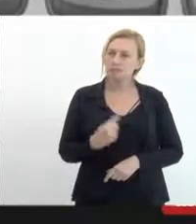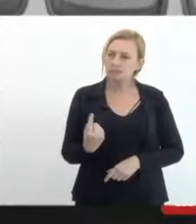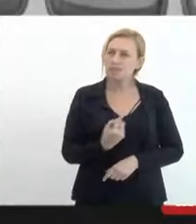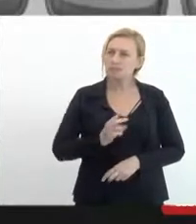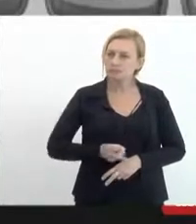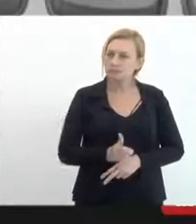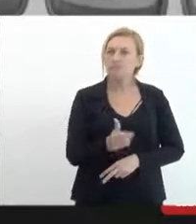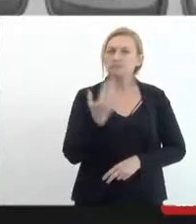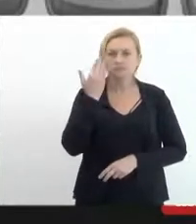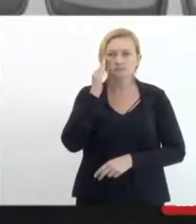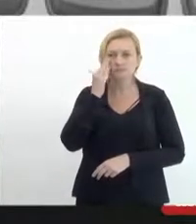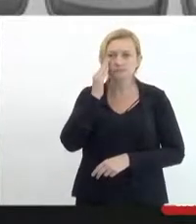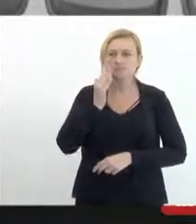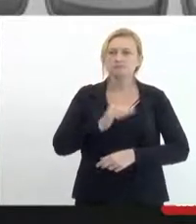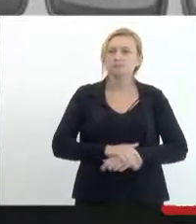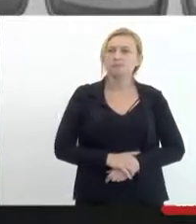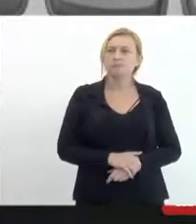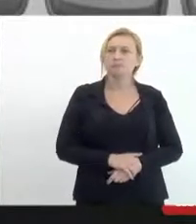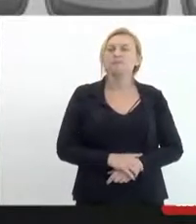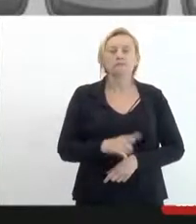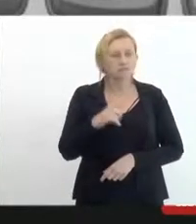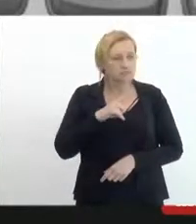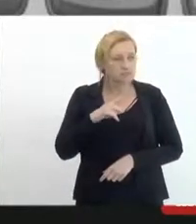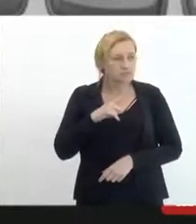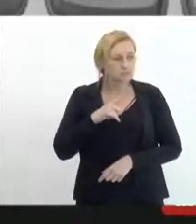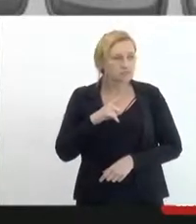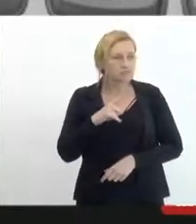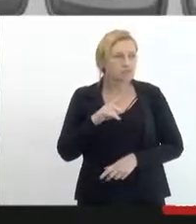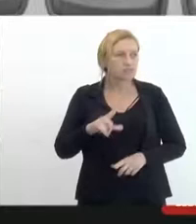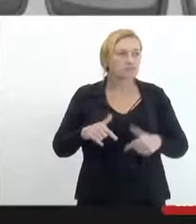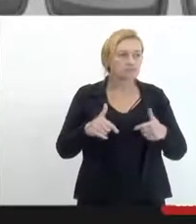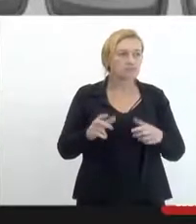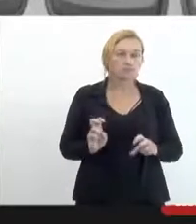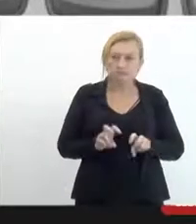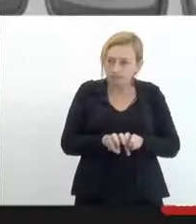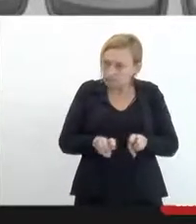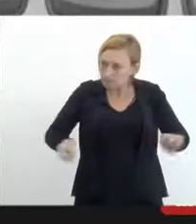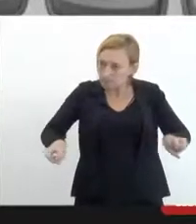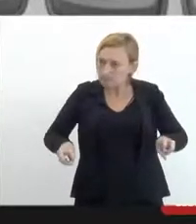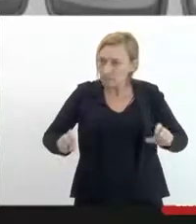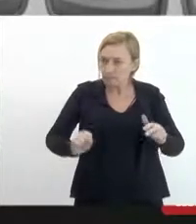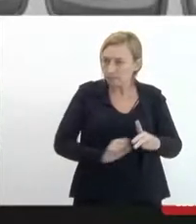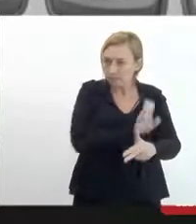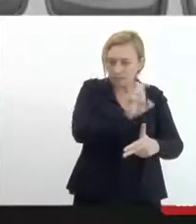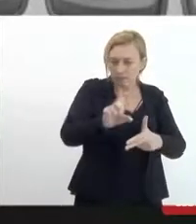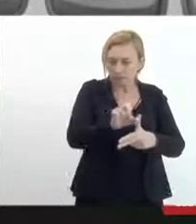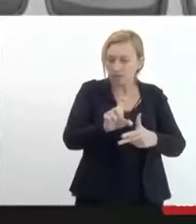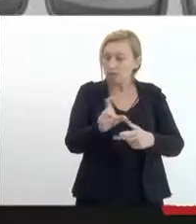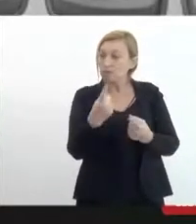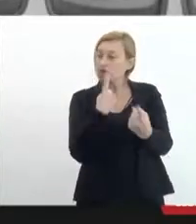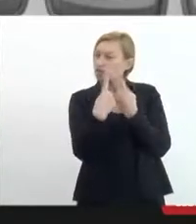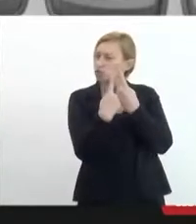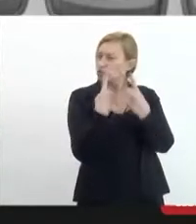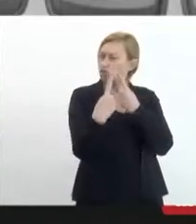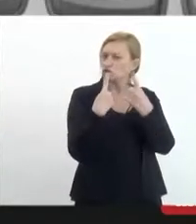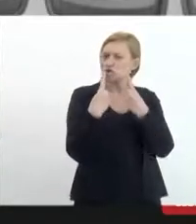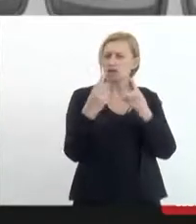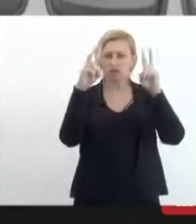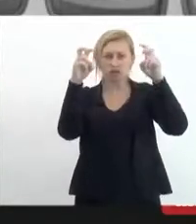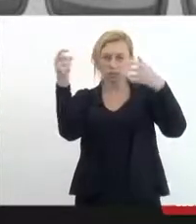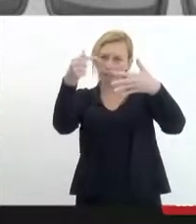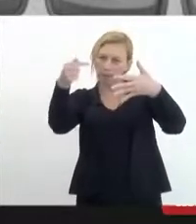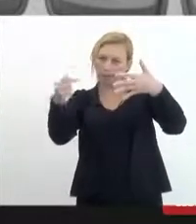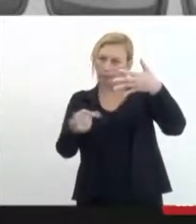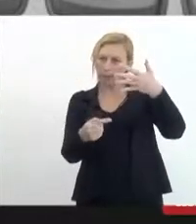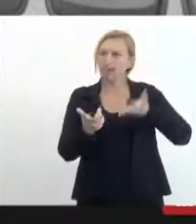sempre entendemos como, e temos por hábito, sempre sentarmos com o executivo para discutir essas contingências,